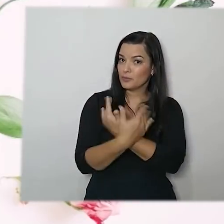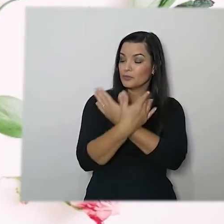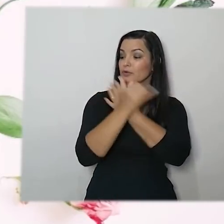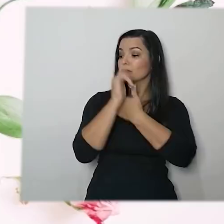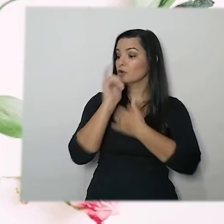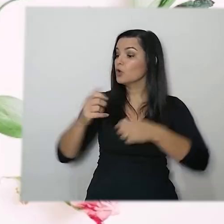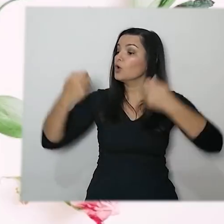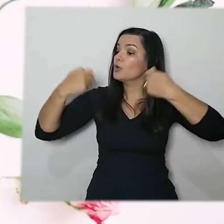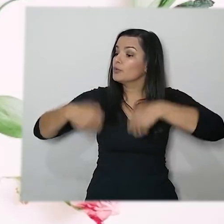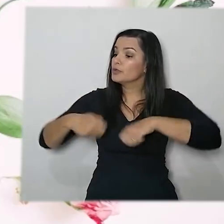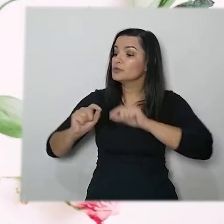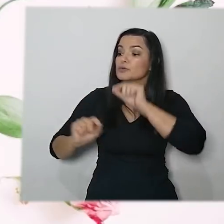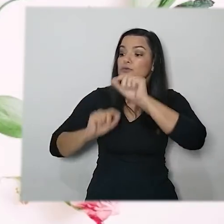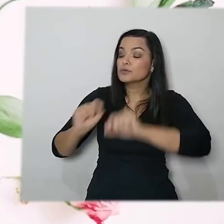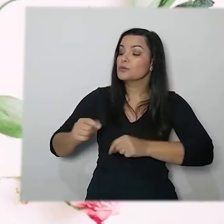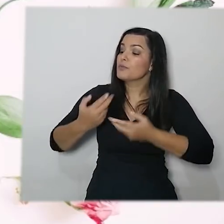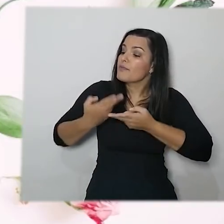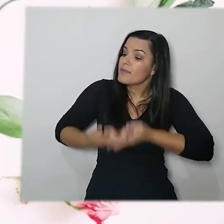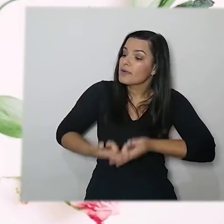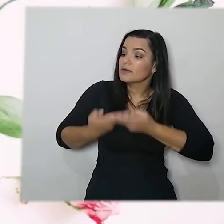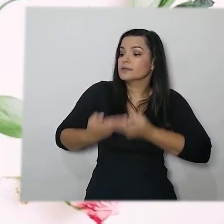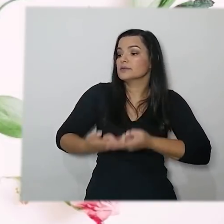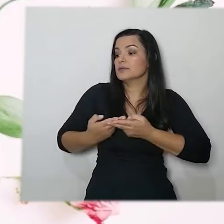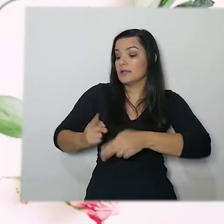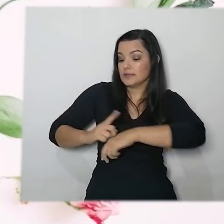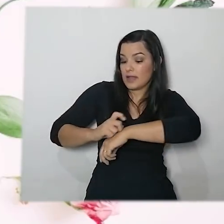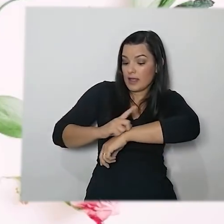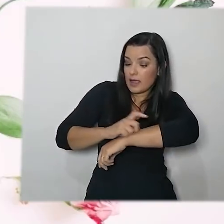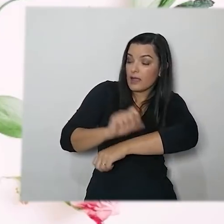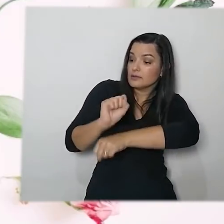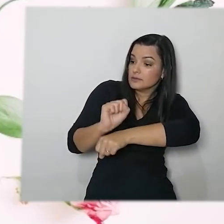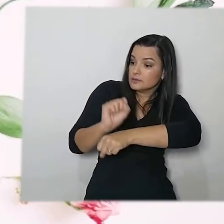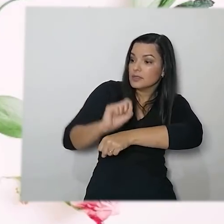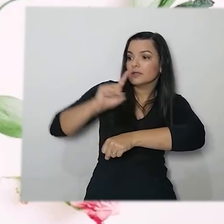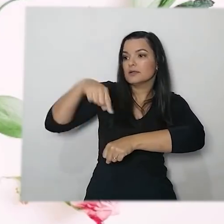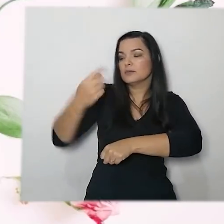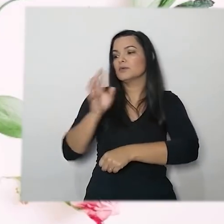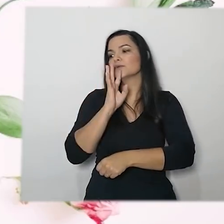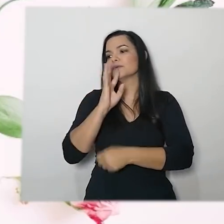lagartas se quisermos conhecer as borboletas.